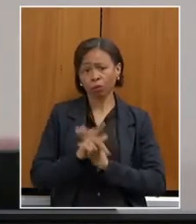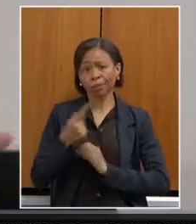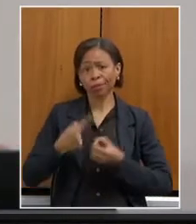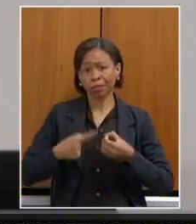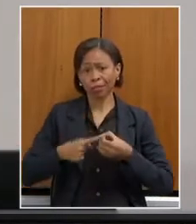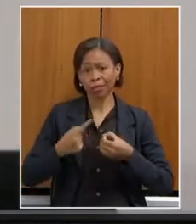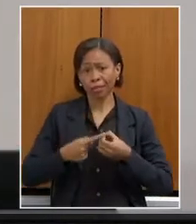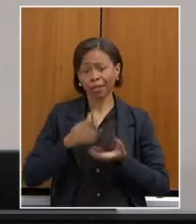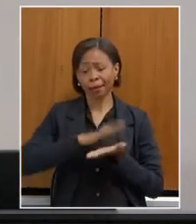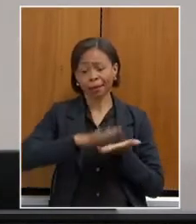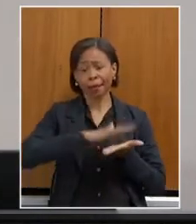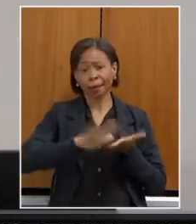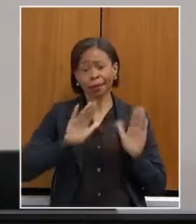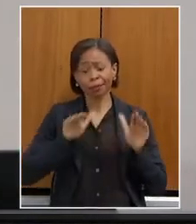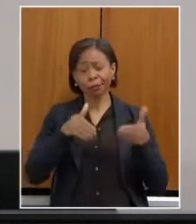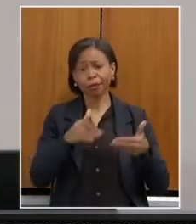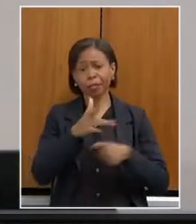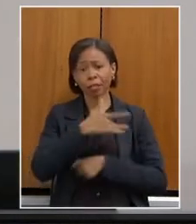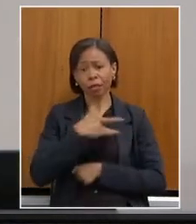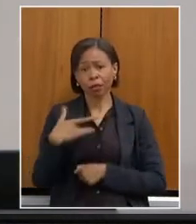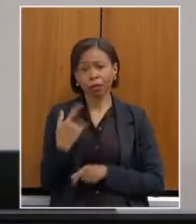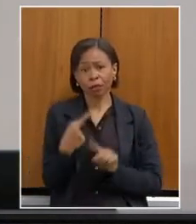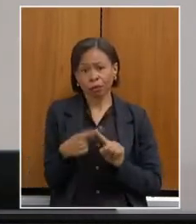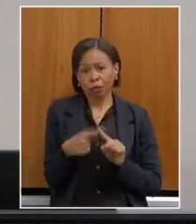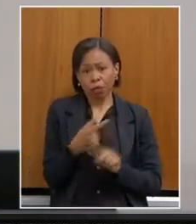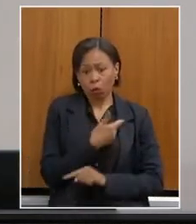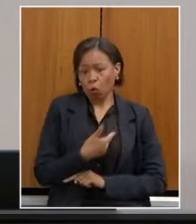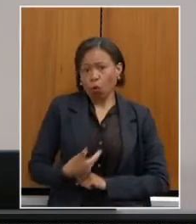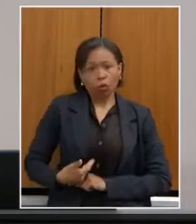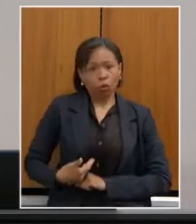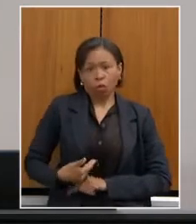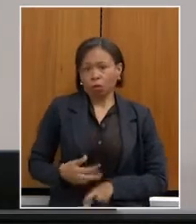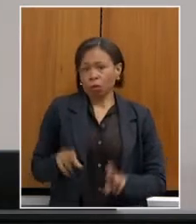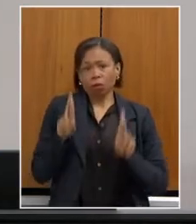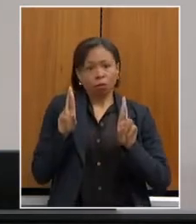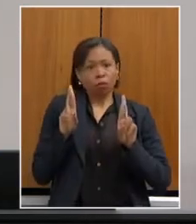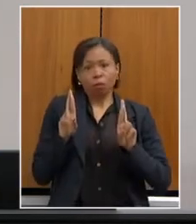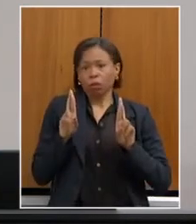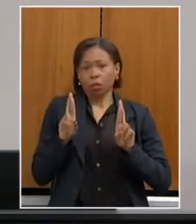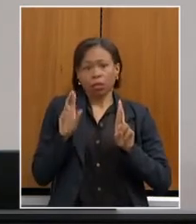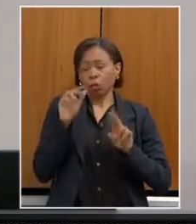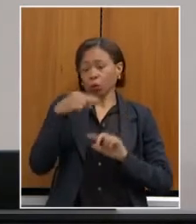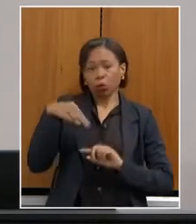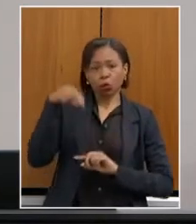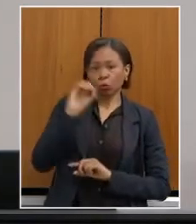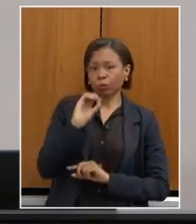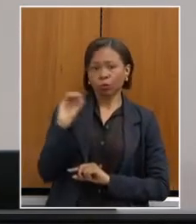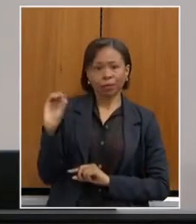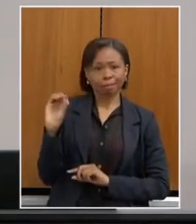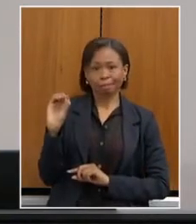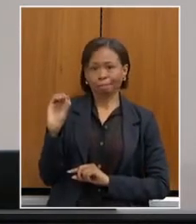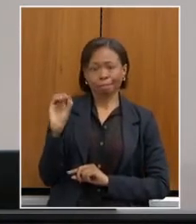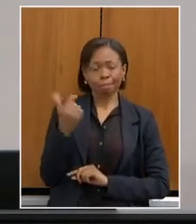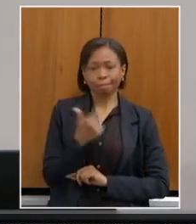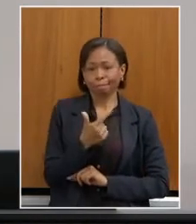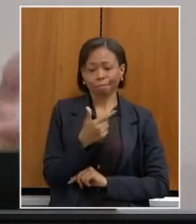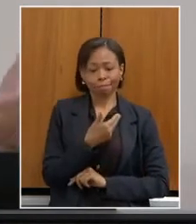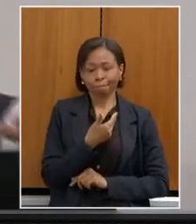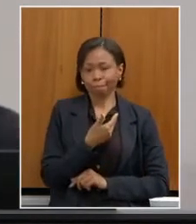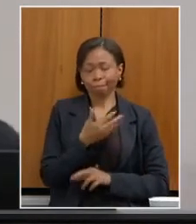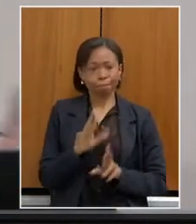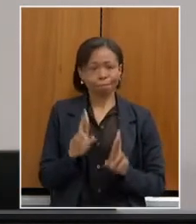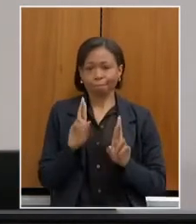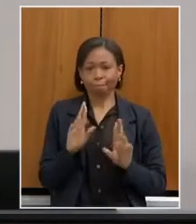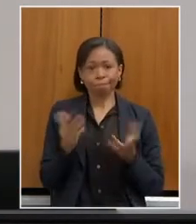porque o governo do Estado não cumpre os seus compromissos com a saúde do Noroeste de Minas Gerais. É